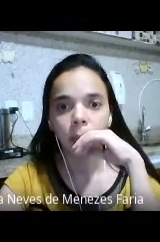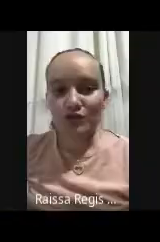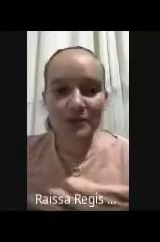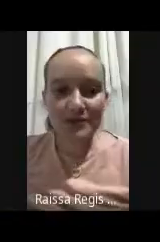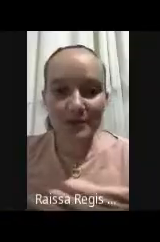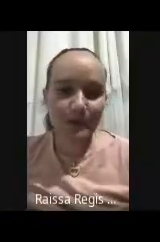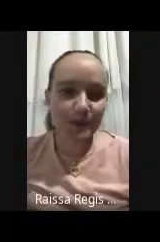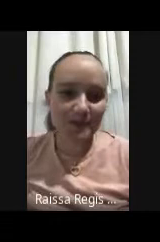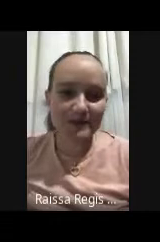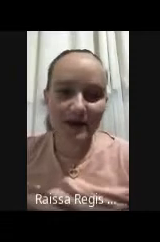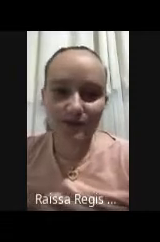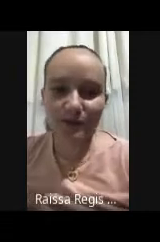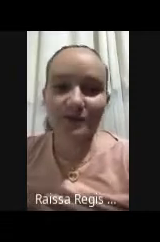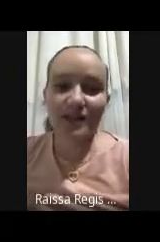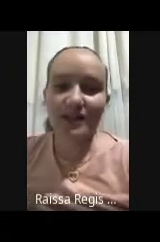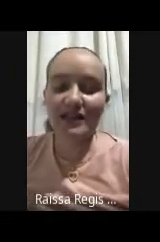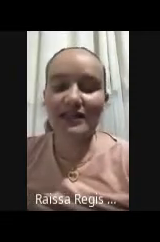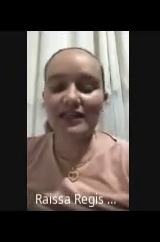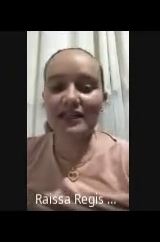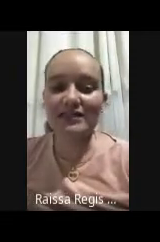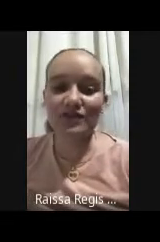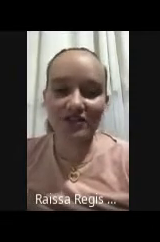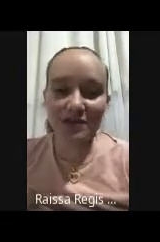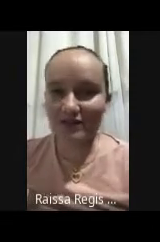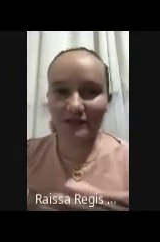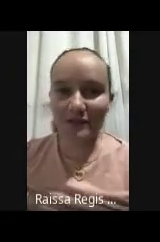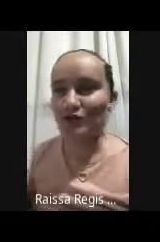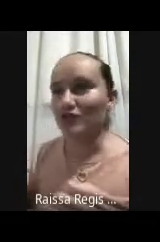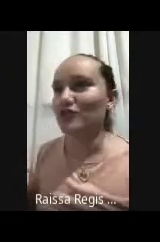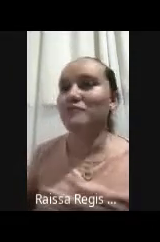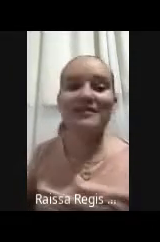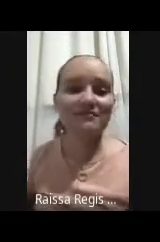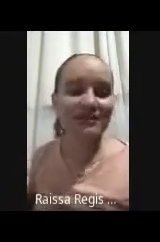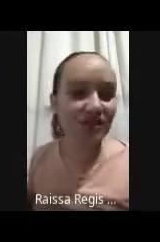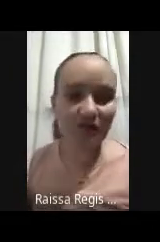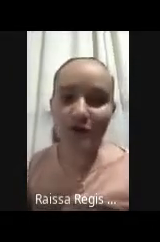Eu cheguei o celular um pouco mais perto. E aí, vocês vão me avisando, tá bom, gente?